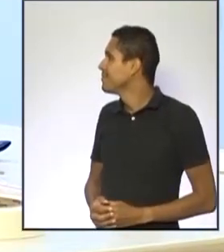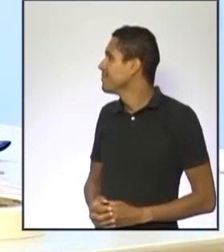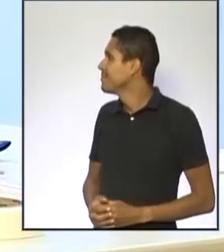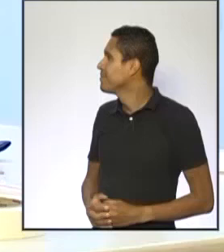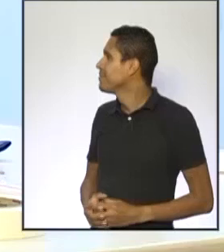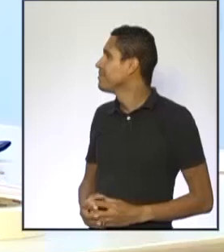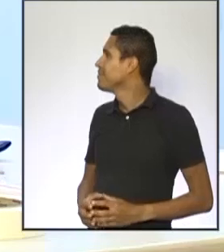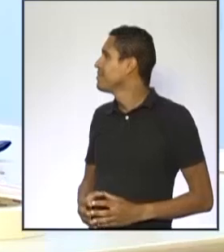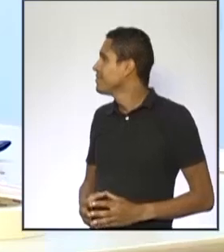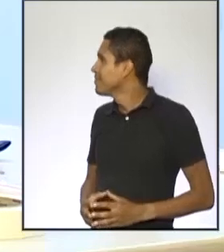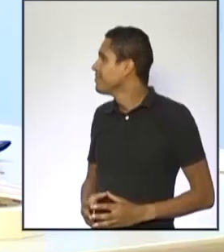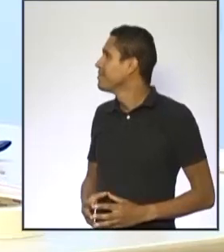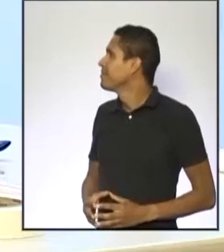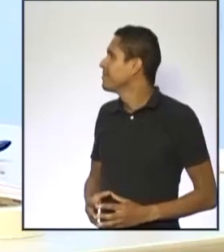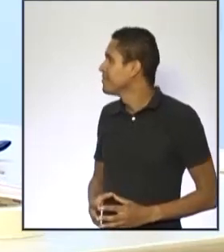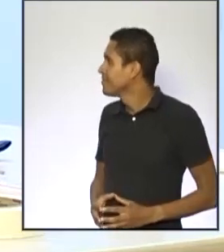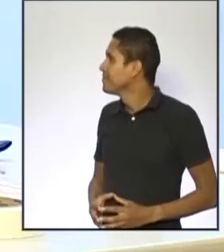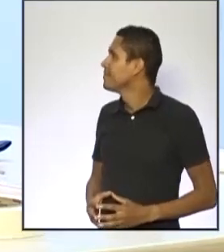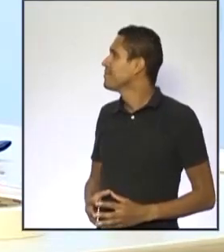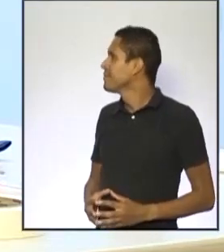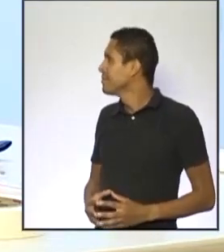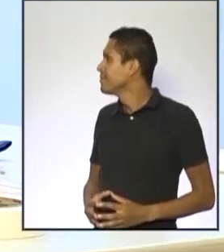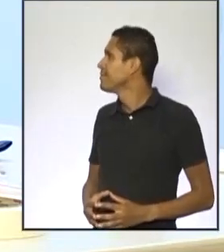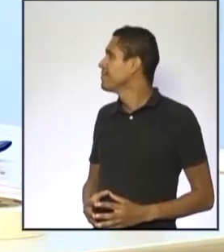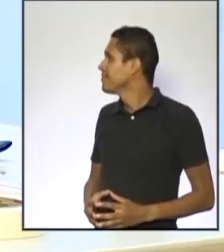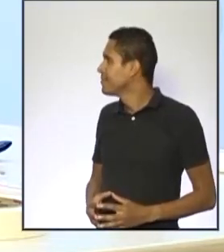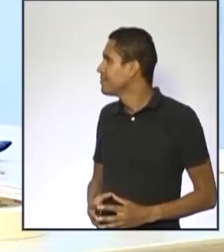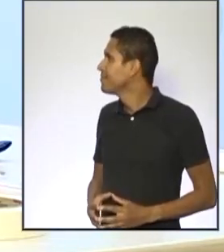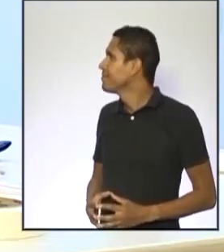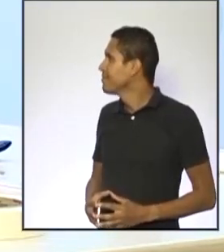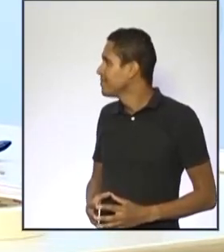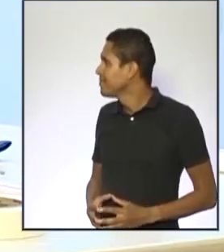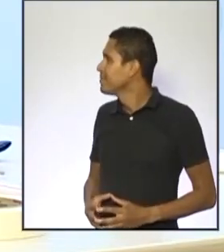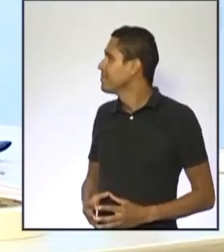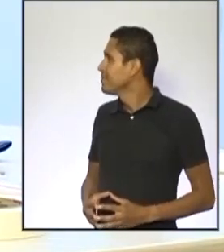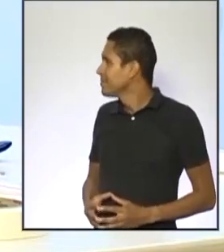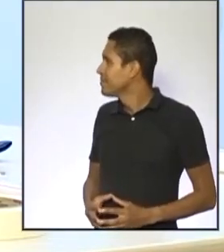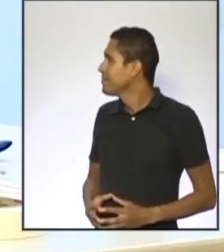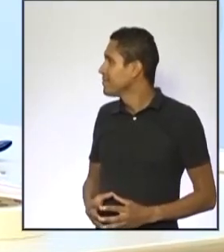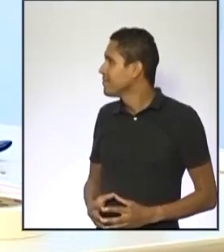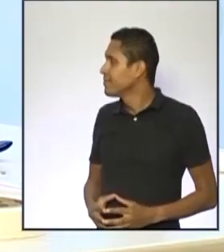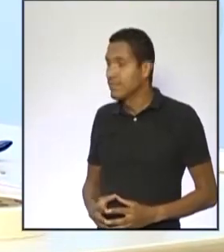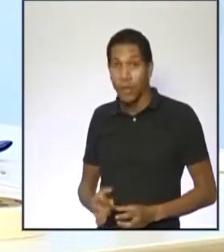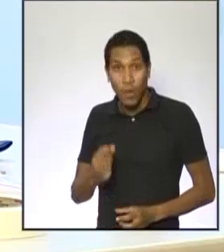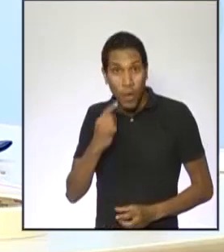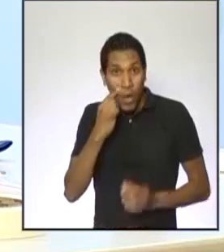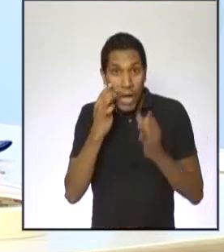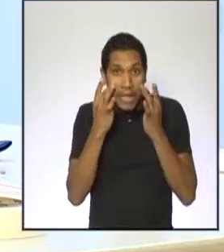Tentem fazer bem certinho para não ficar torto.